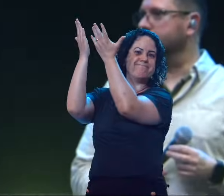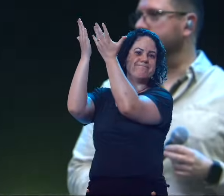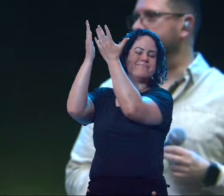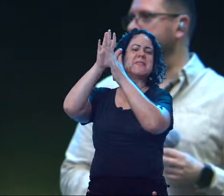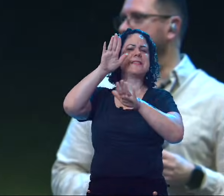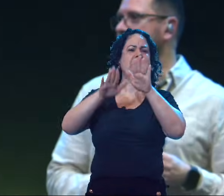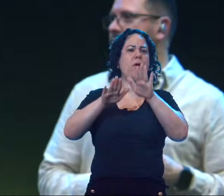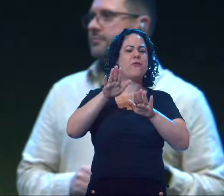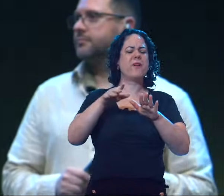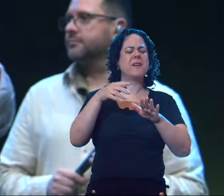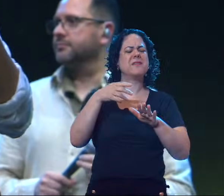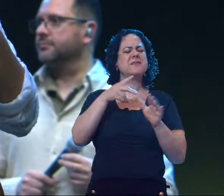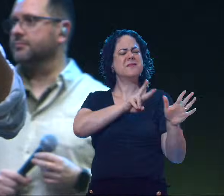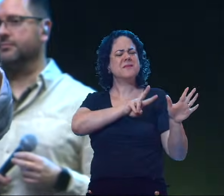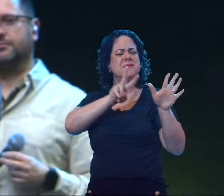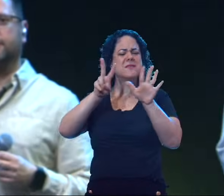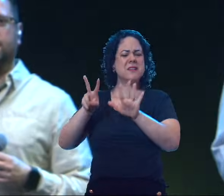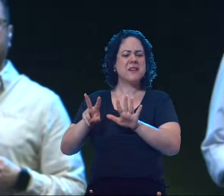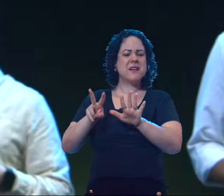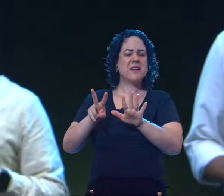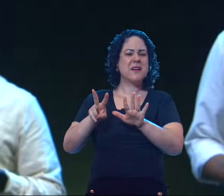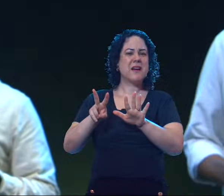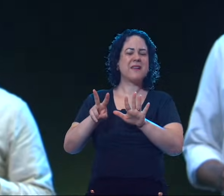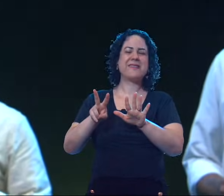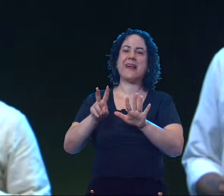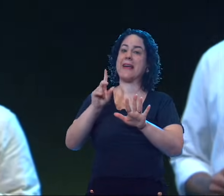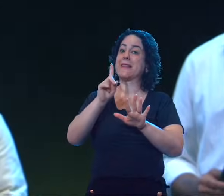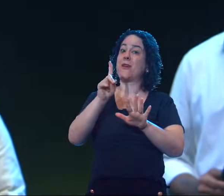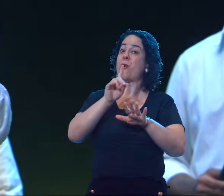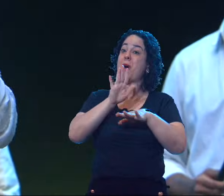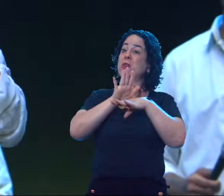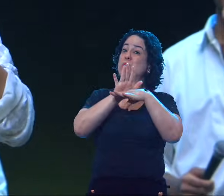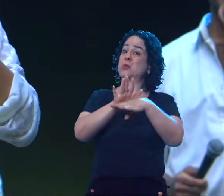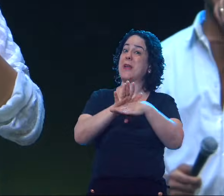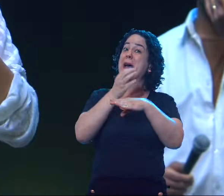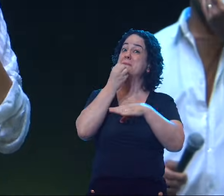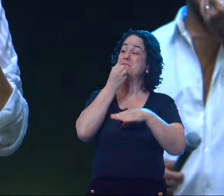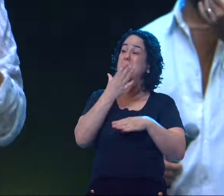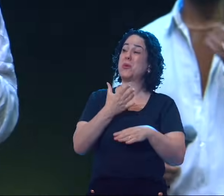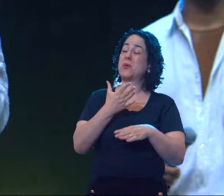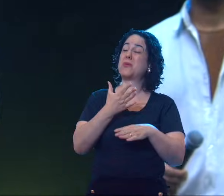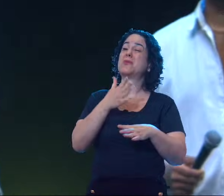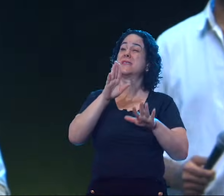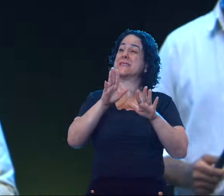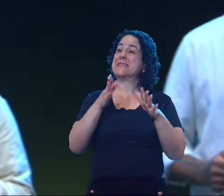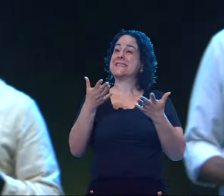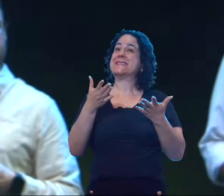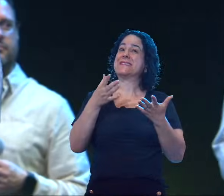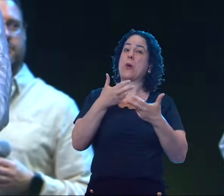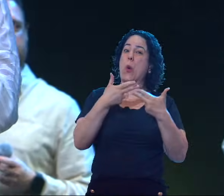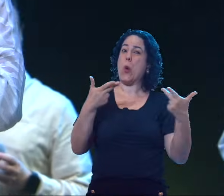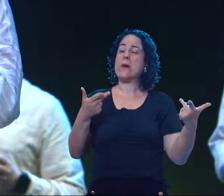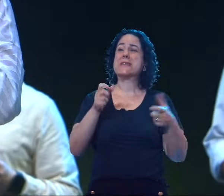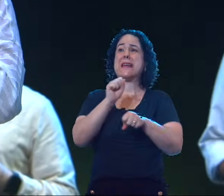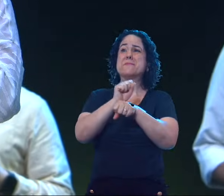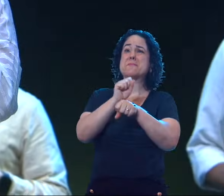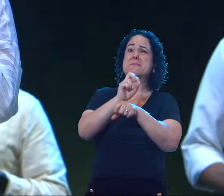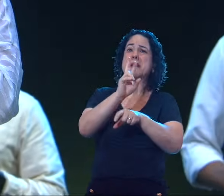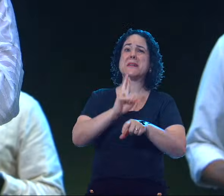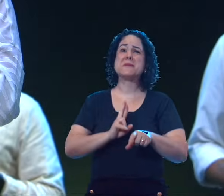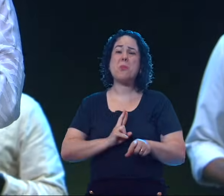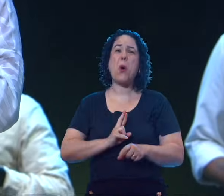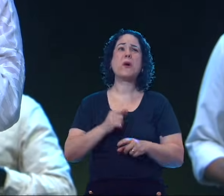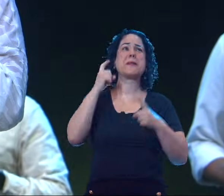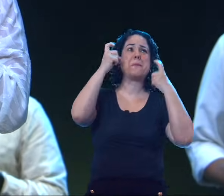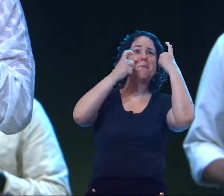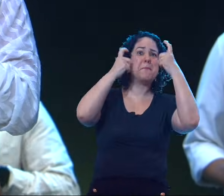Talvez a sua semana não coopere para uma boa disposição, você esteja aqui buscando respostas